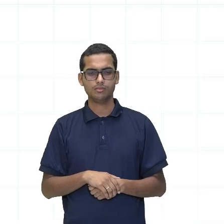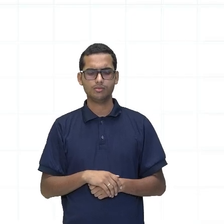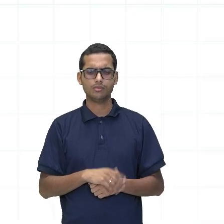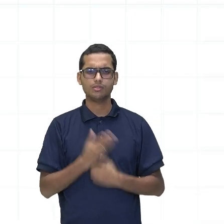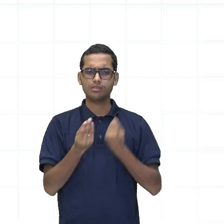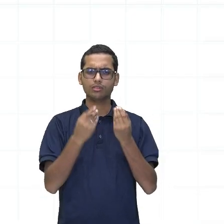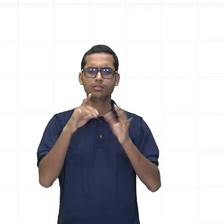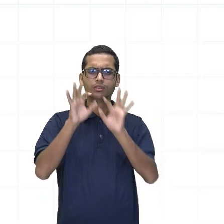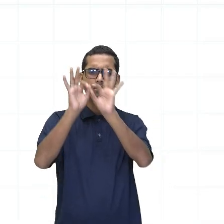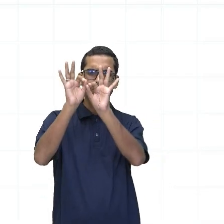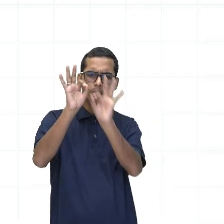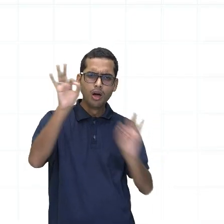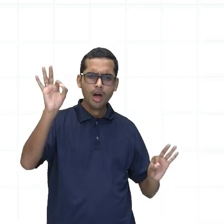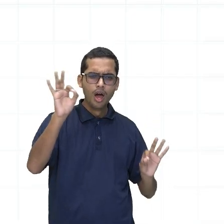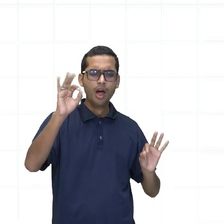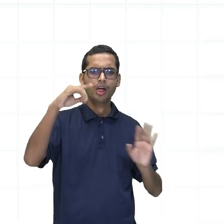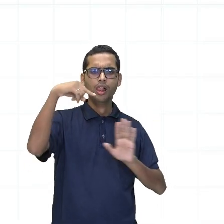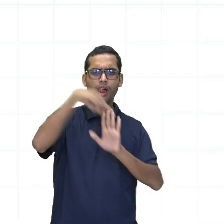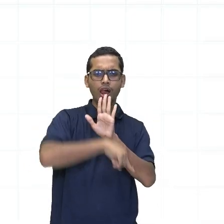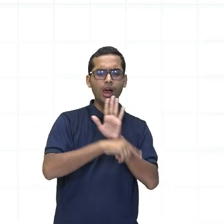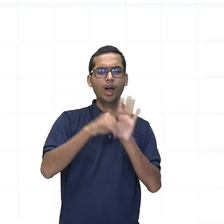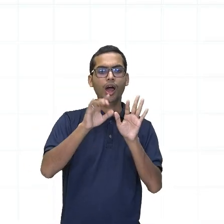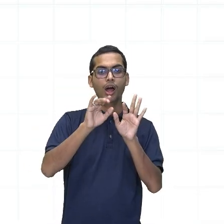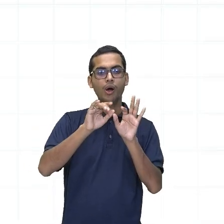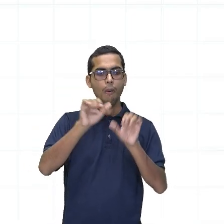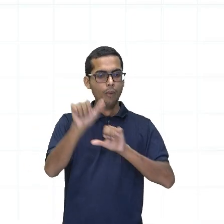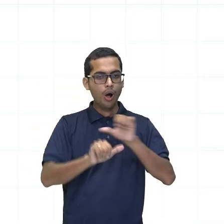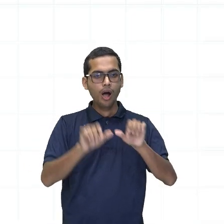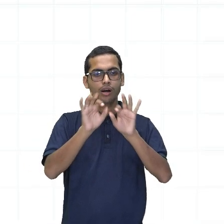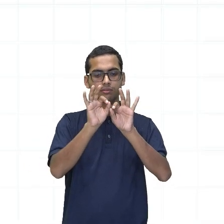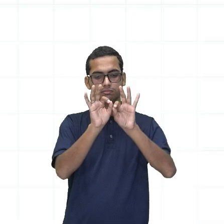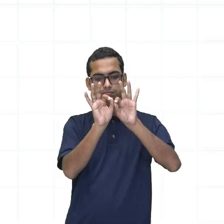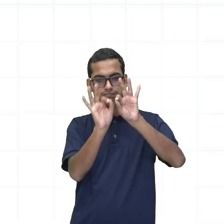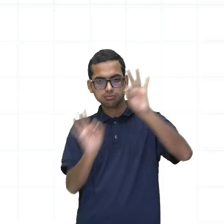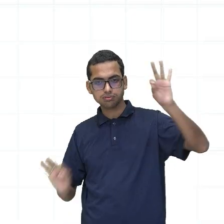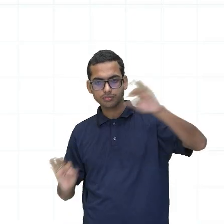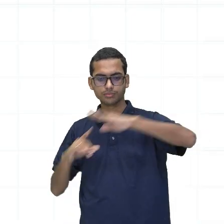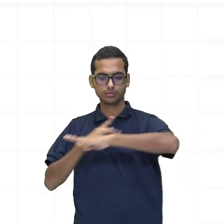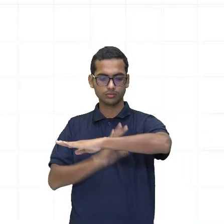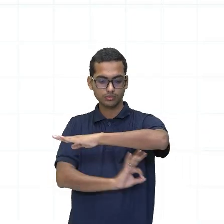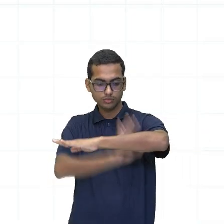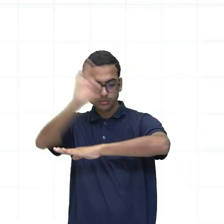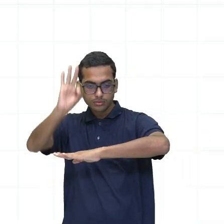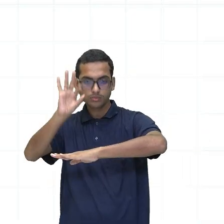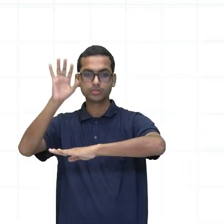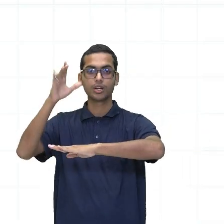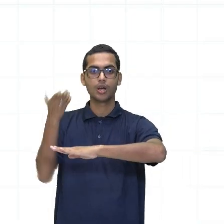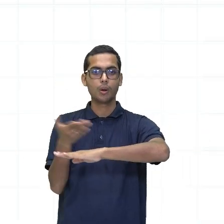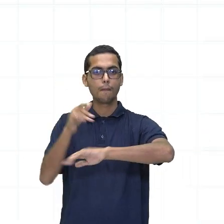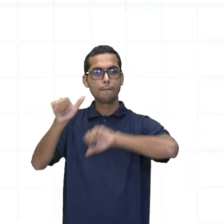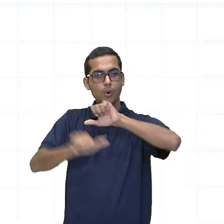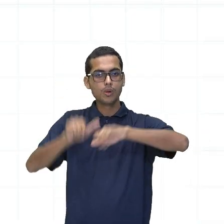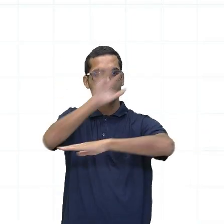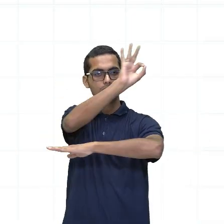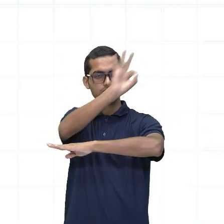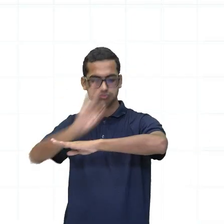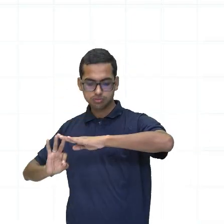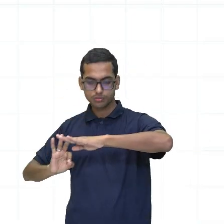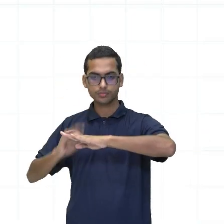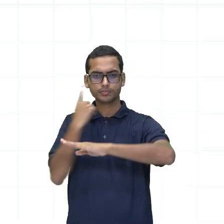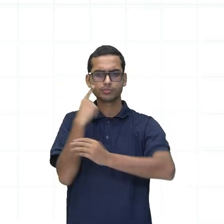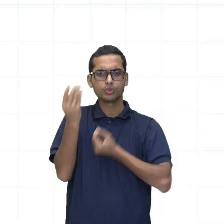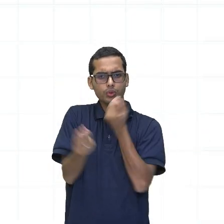decrescente, então, ó, mudou a forma. Tá ok? Então, só para vocês verificarem aí, tá? Qual é a